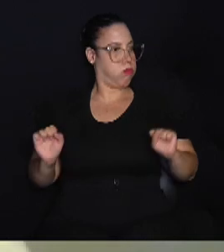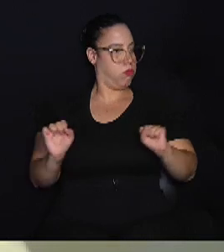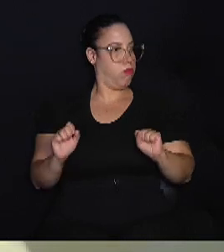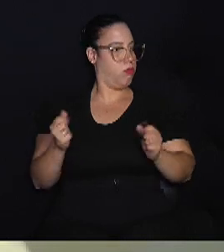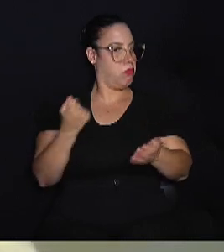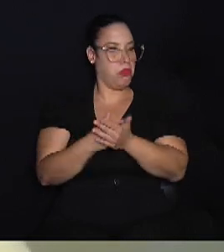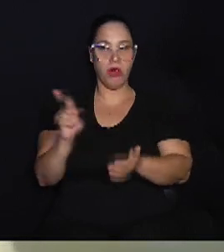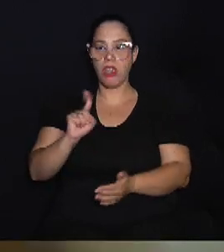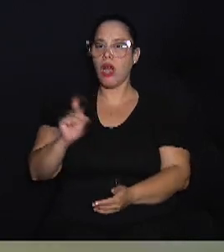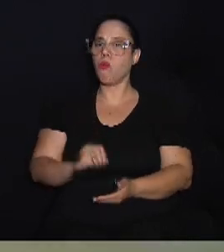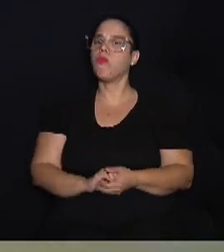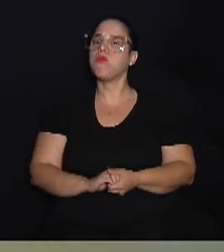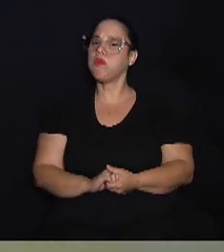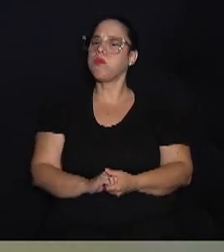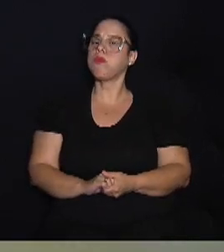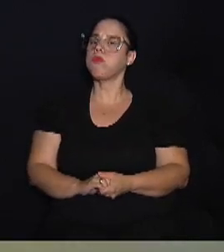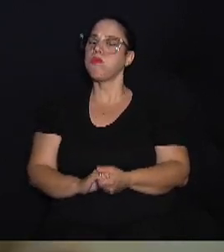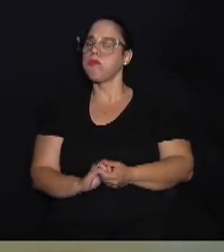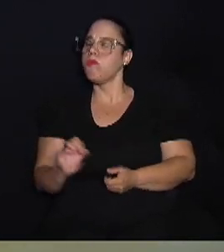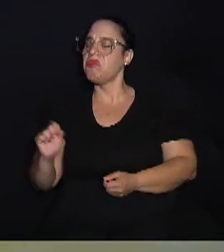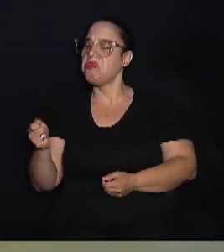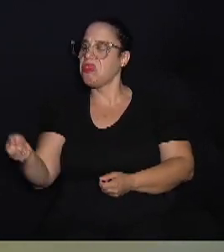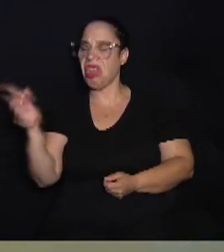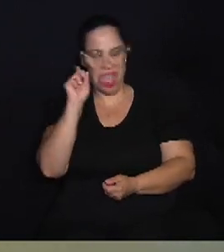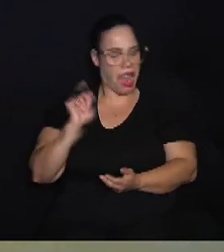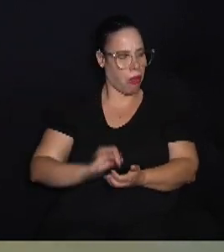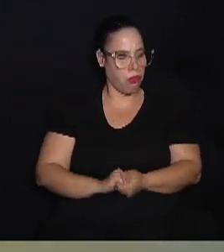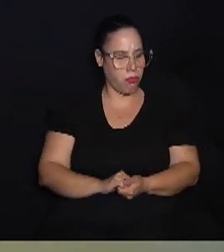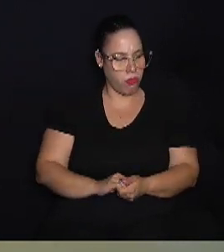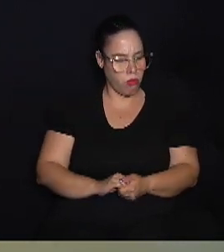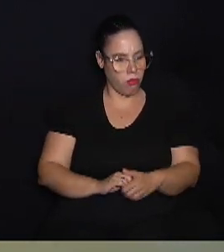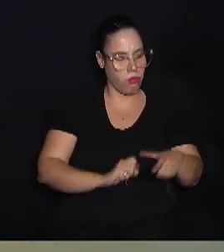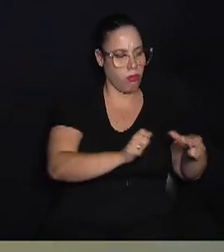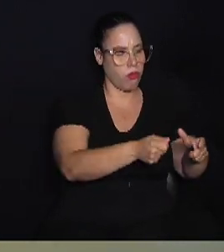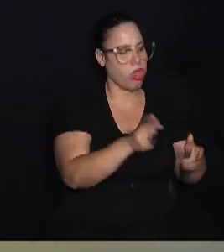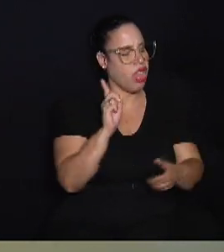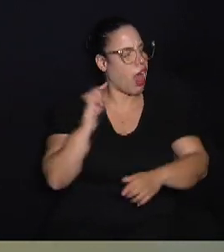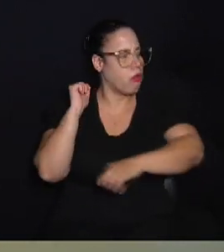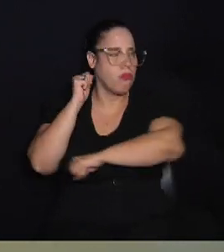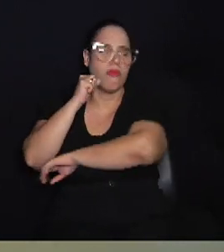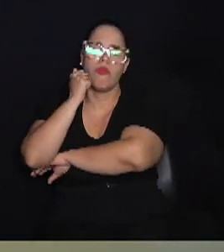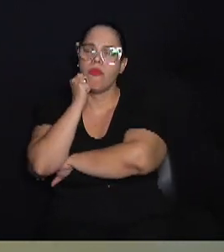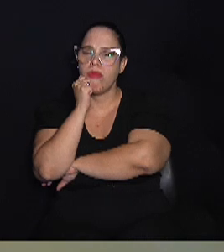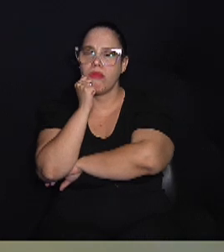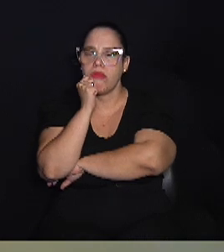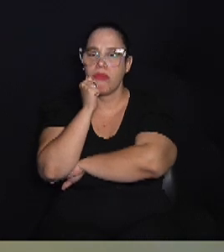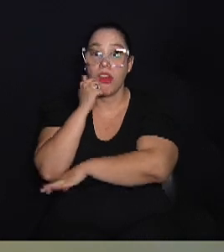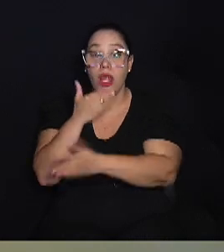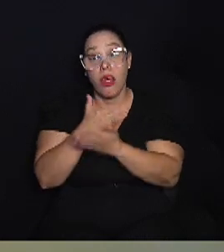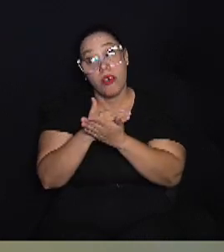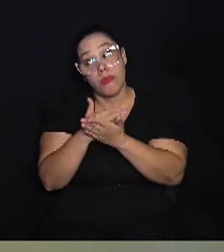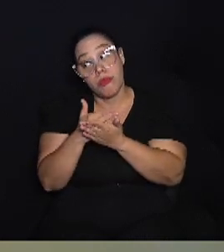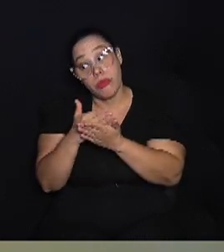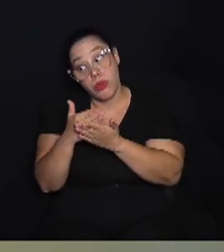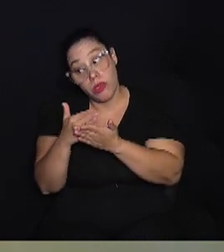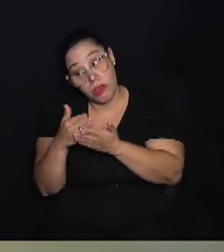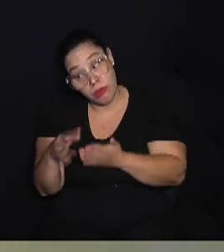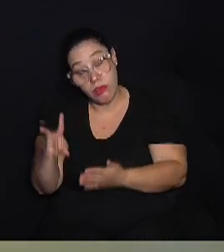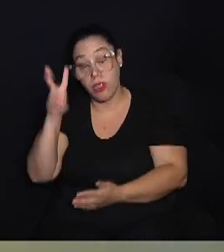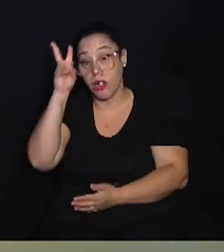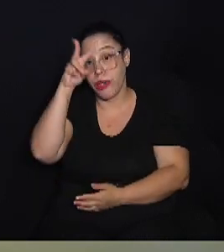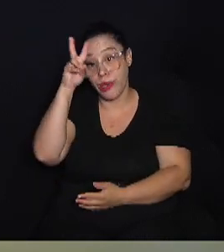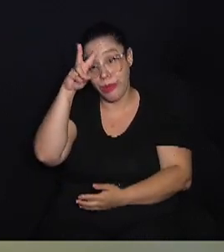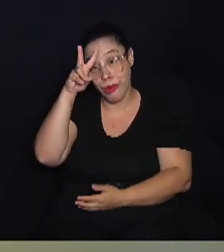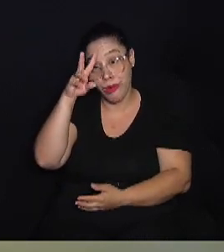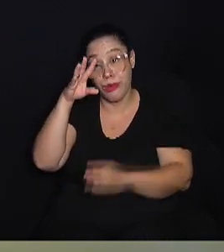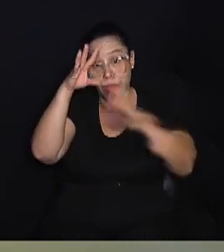Não libera dinheiro para ninguém. Então é uma mudança extrema do comportamento. Então, isso é o início da história do Alzheimer. Então,